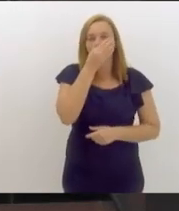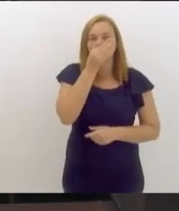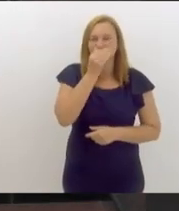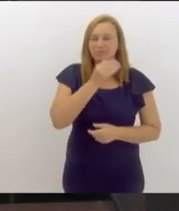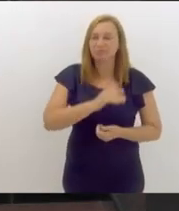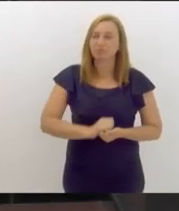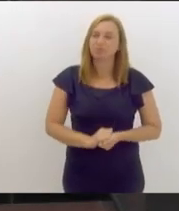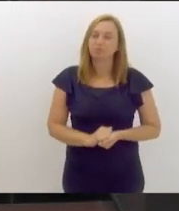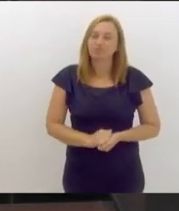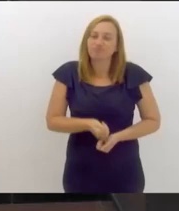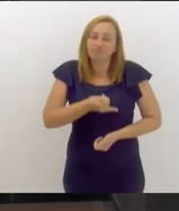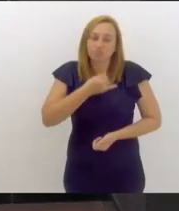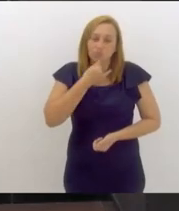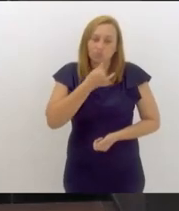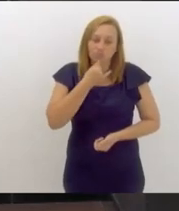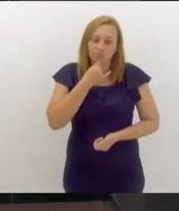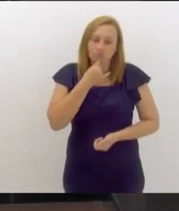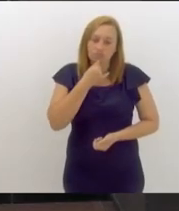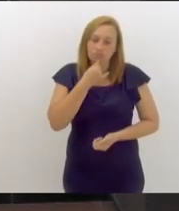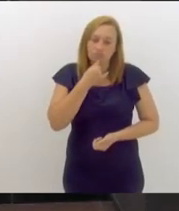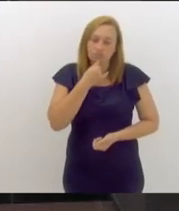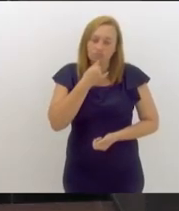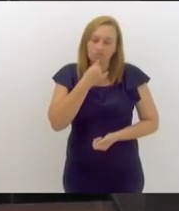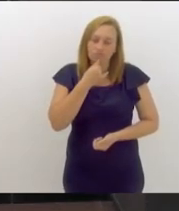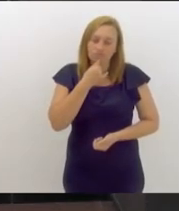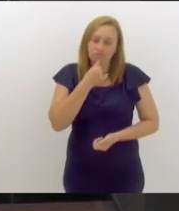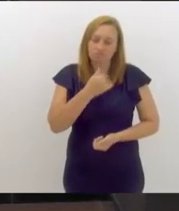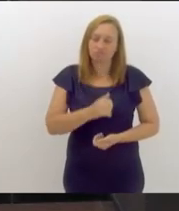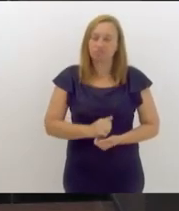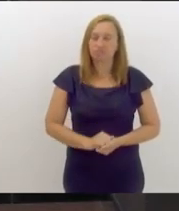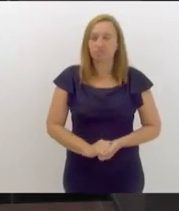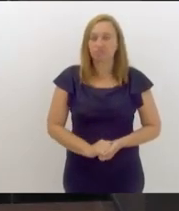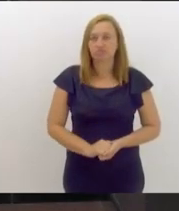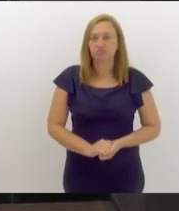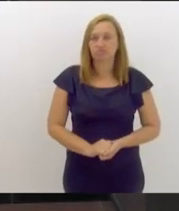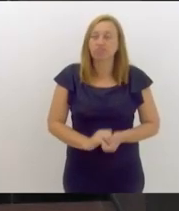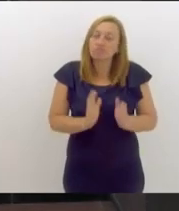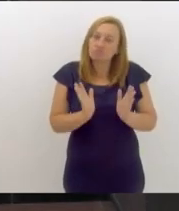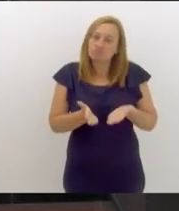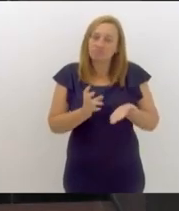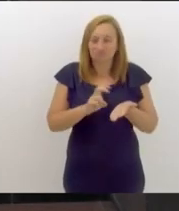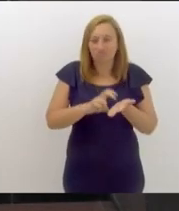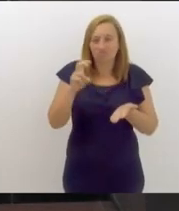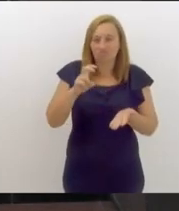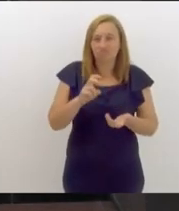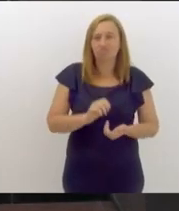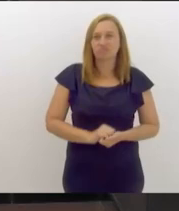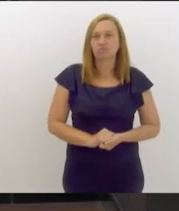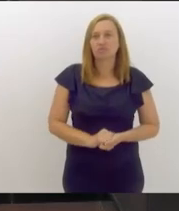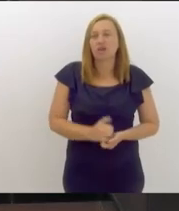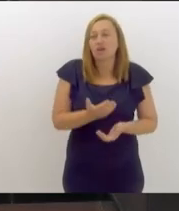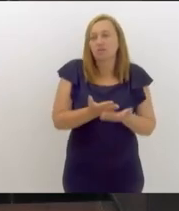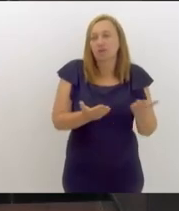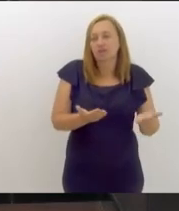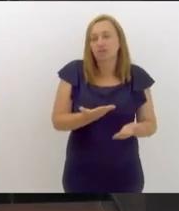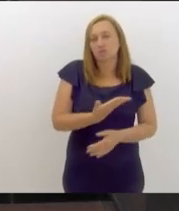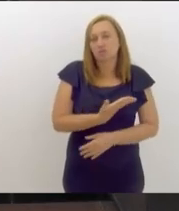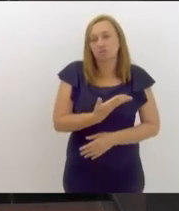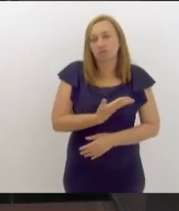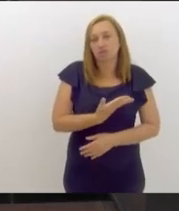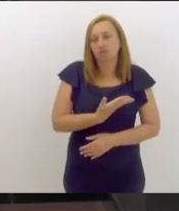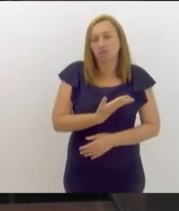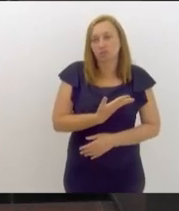traz uma tristeza muito grande no nosso coração hoje pela manhã perdemos o capitão